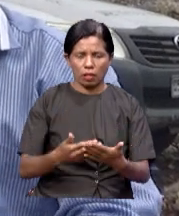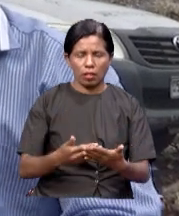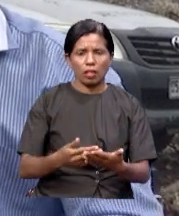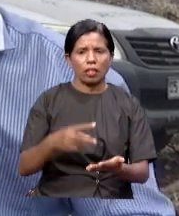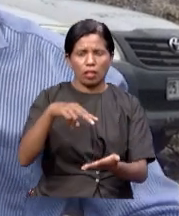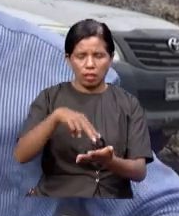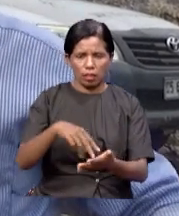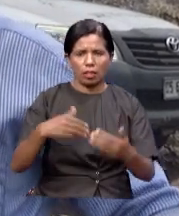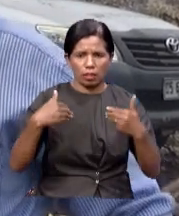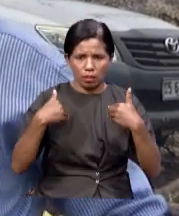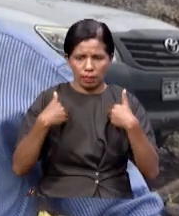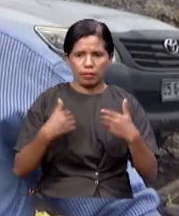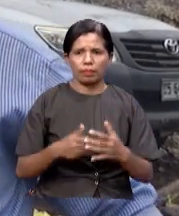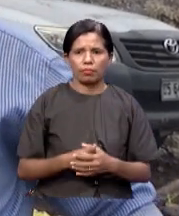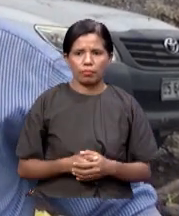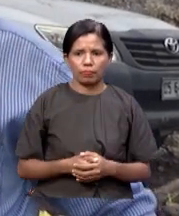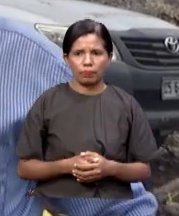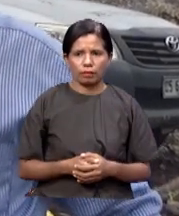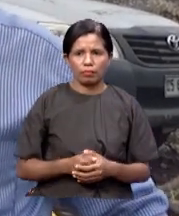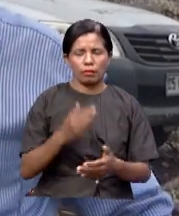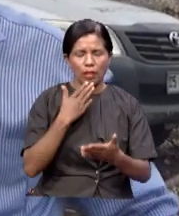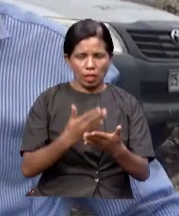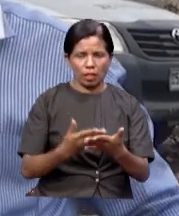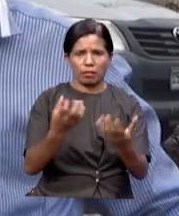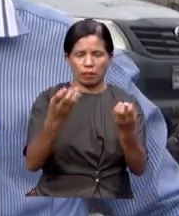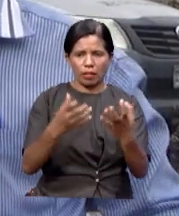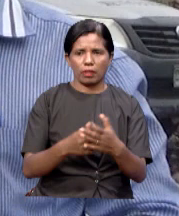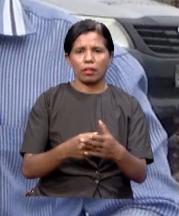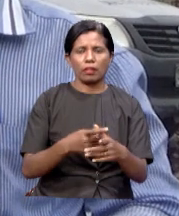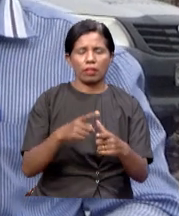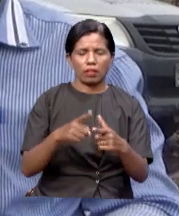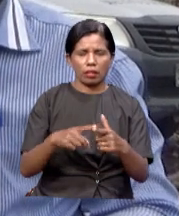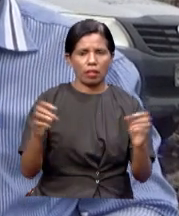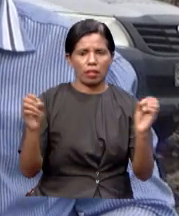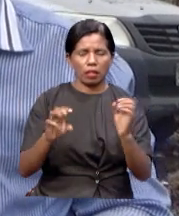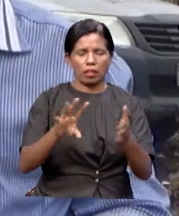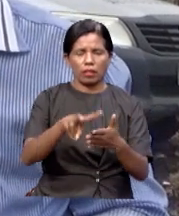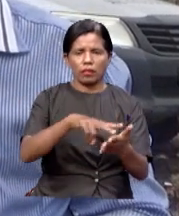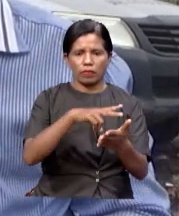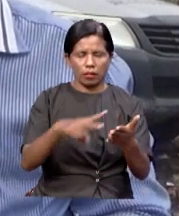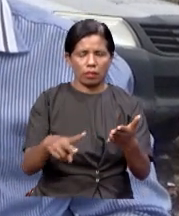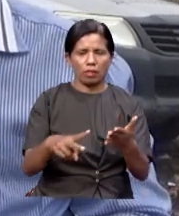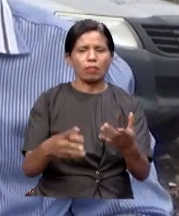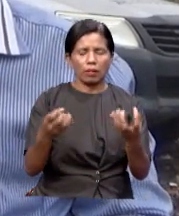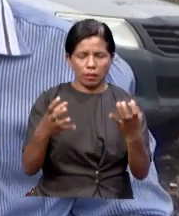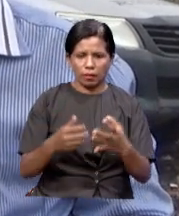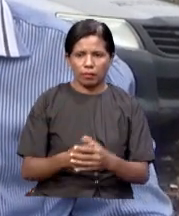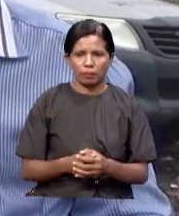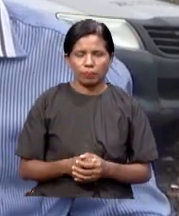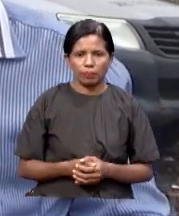i hamos dia kom barak liu nebe ke la viola la i infrasam ma ka barak liu i i